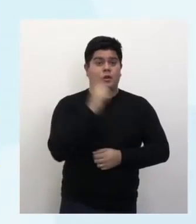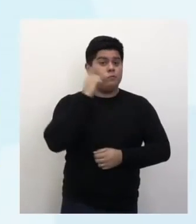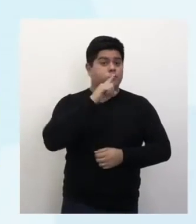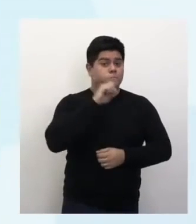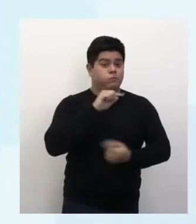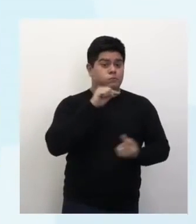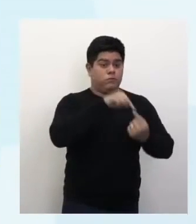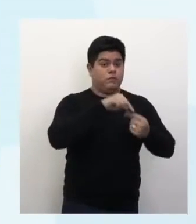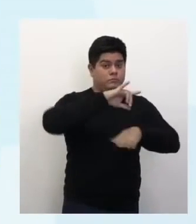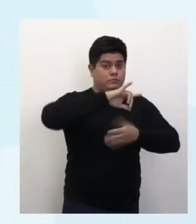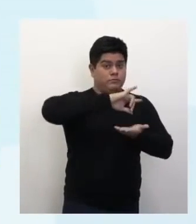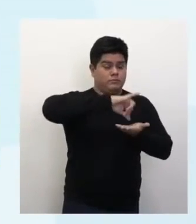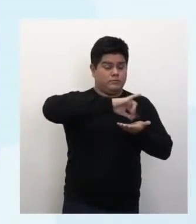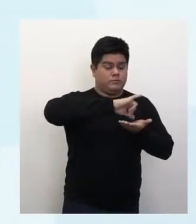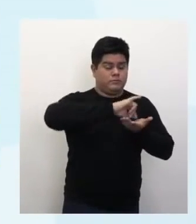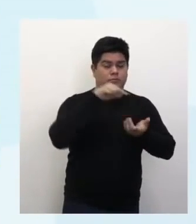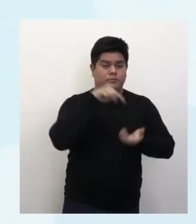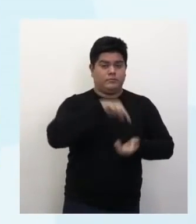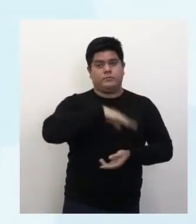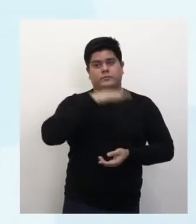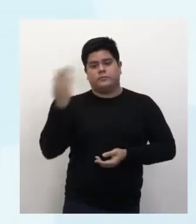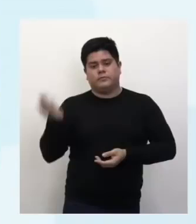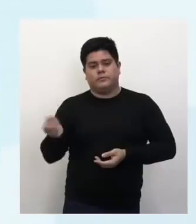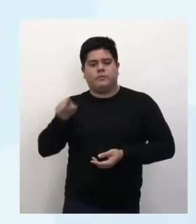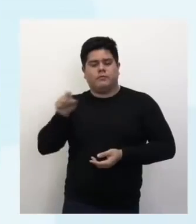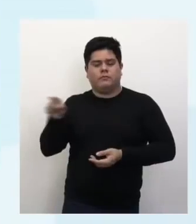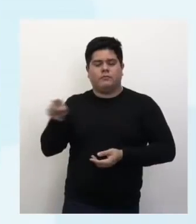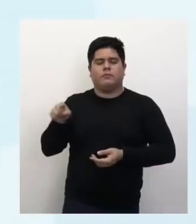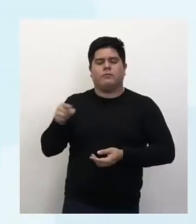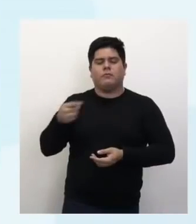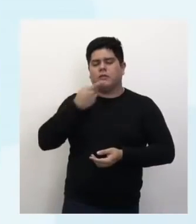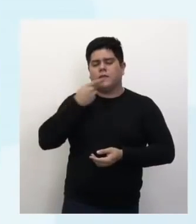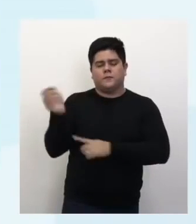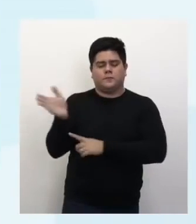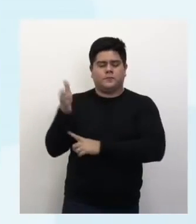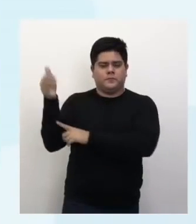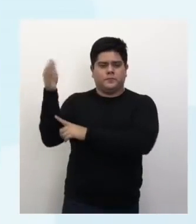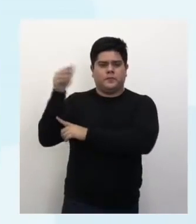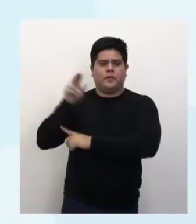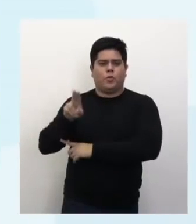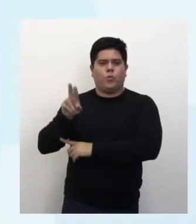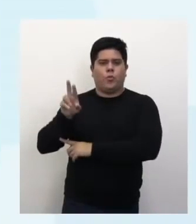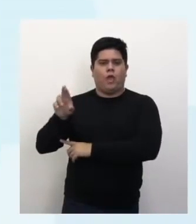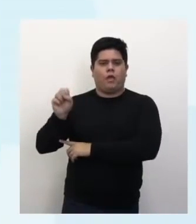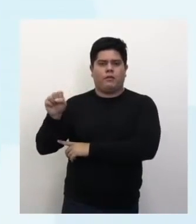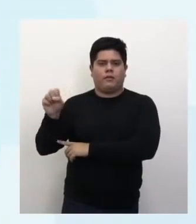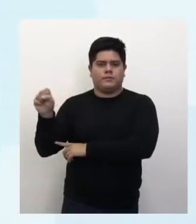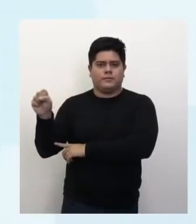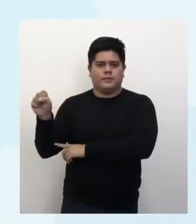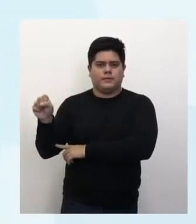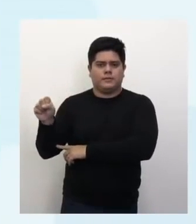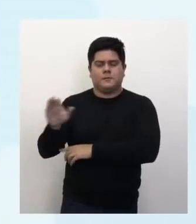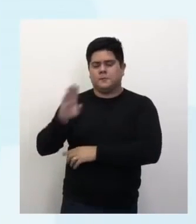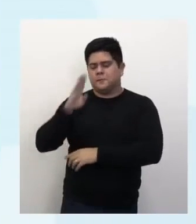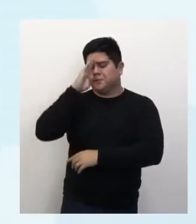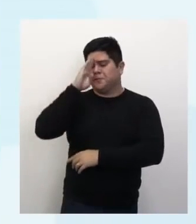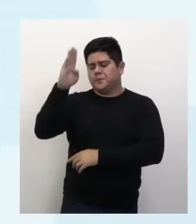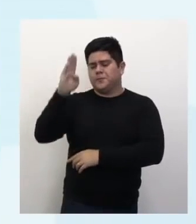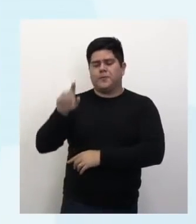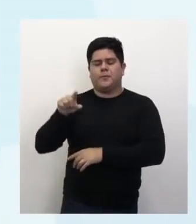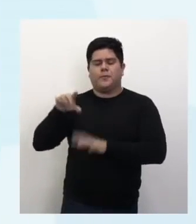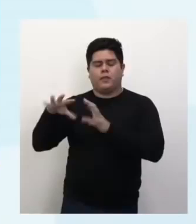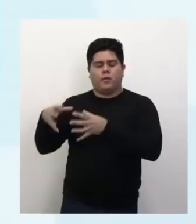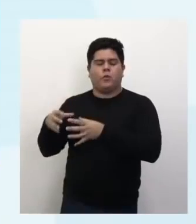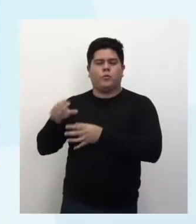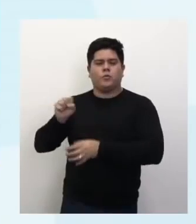sendo o protagonista capitalista, e do outro lado lá a bandeira da União Soviética sendo protagonista pelo